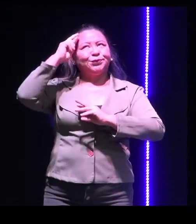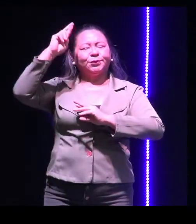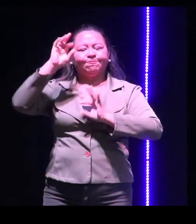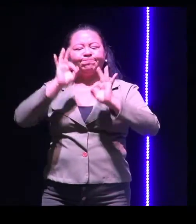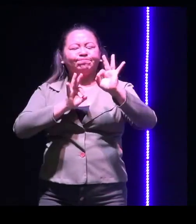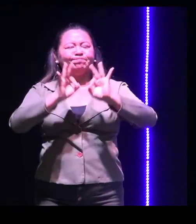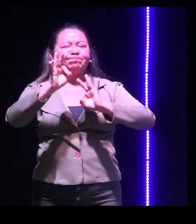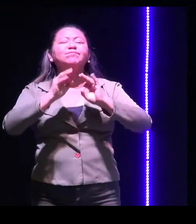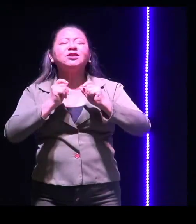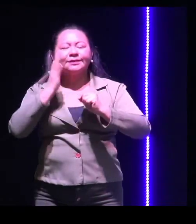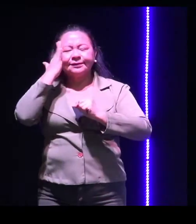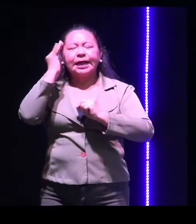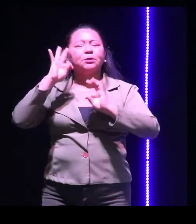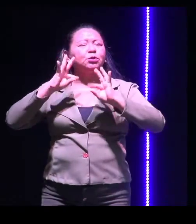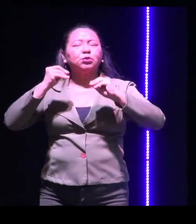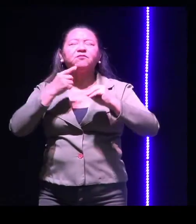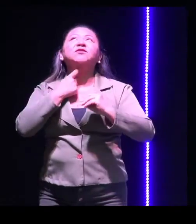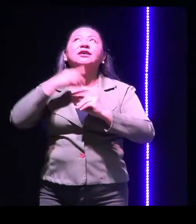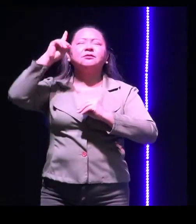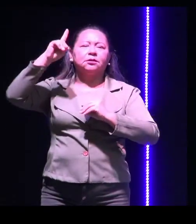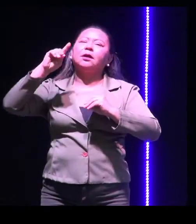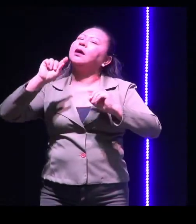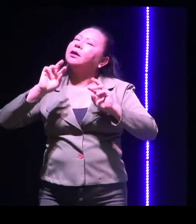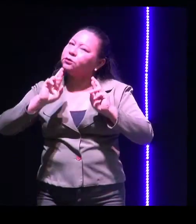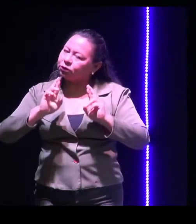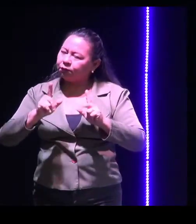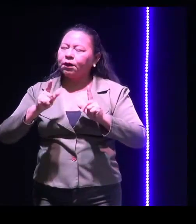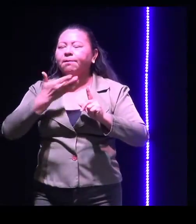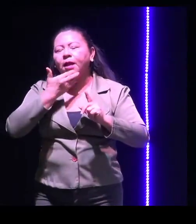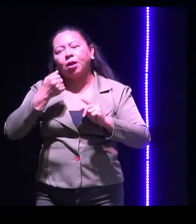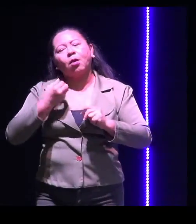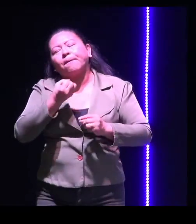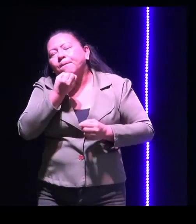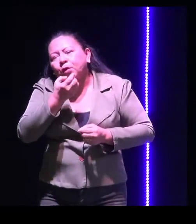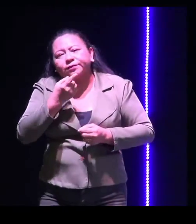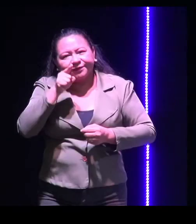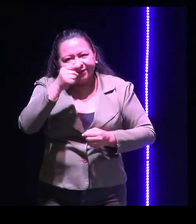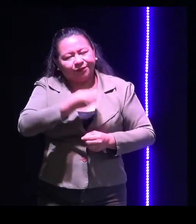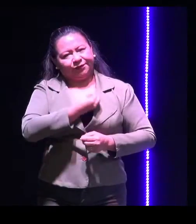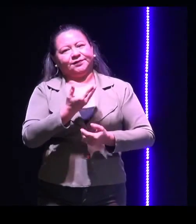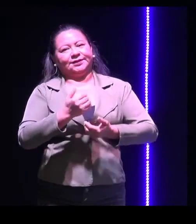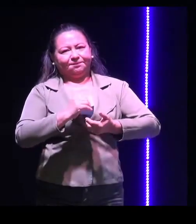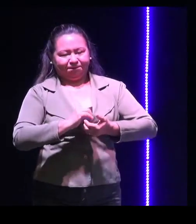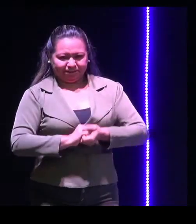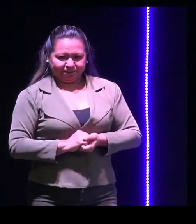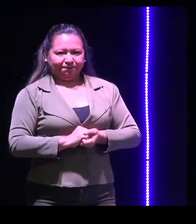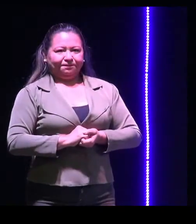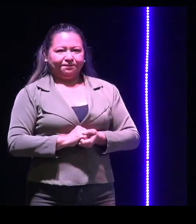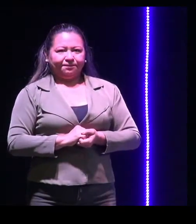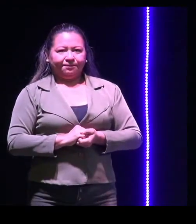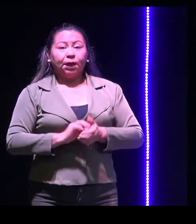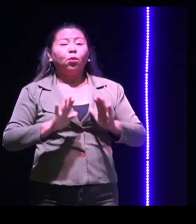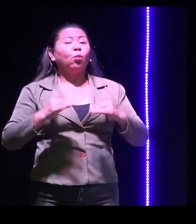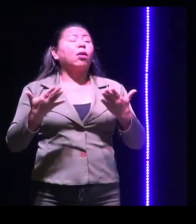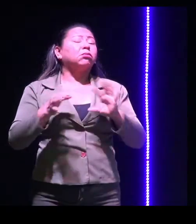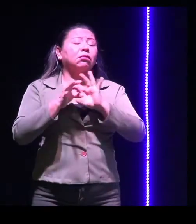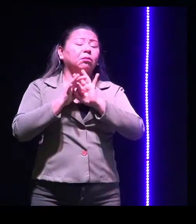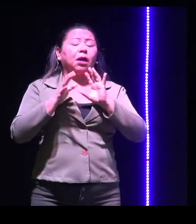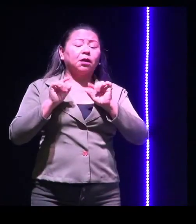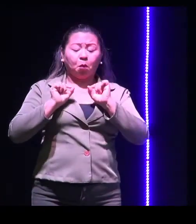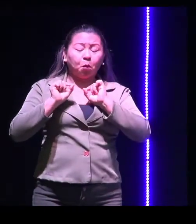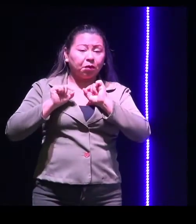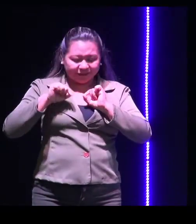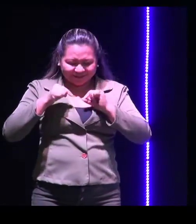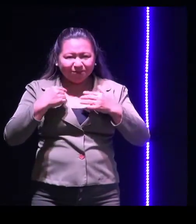projeto, o propósito e a vontade de Deus é outra para mim e para a sua vida. Qual a liberdade